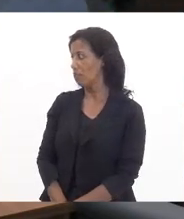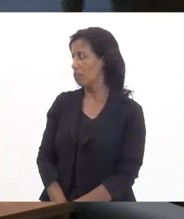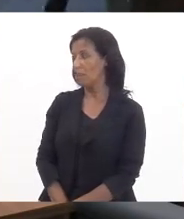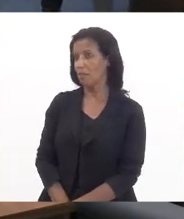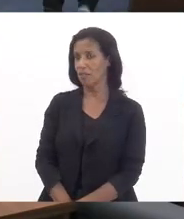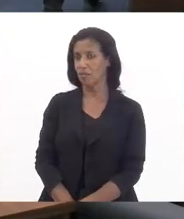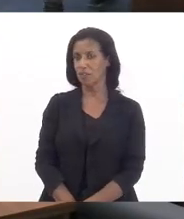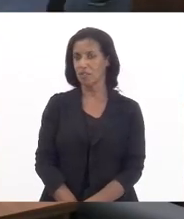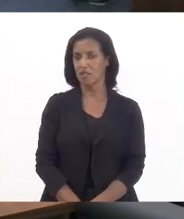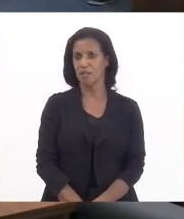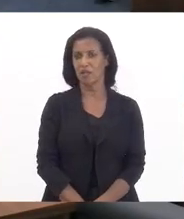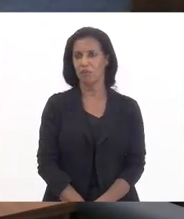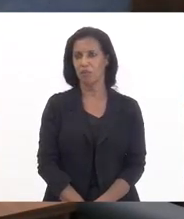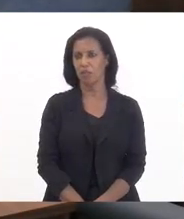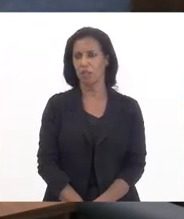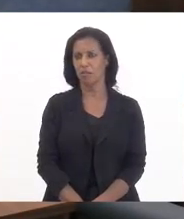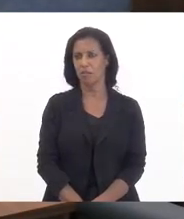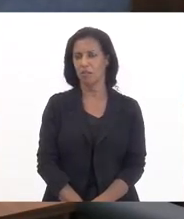Tem você pra tua porrada.